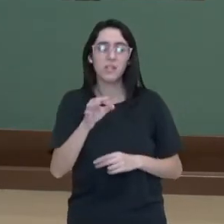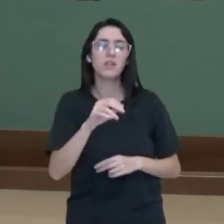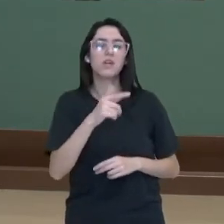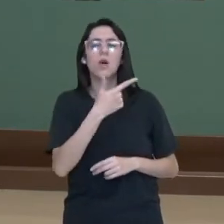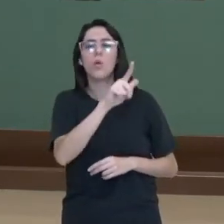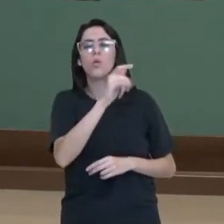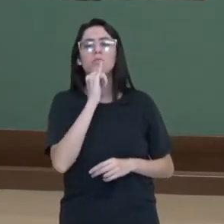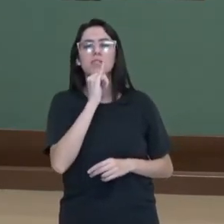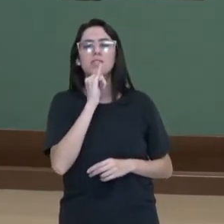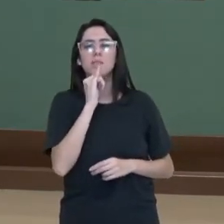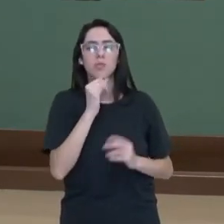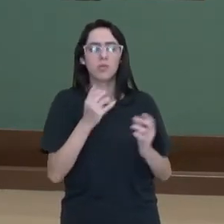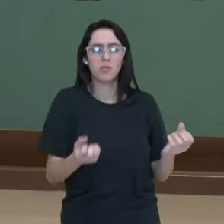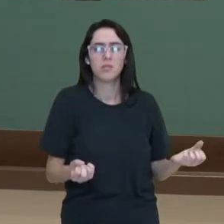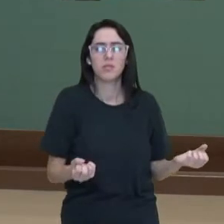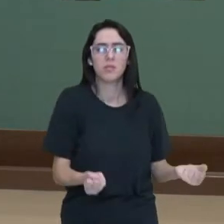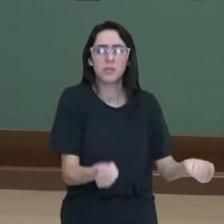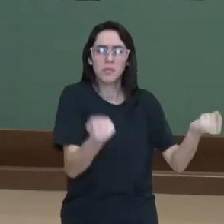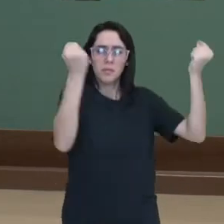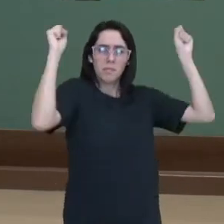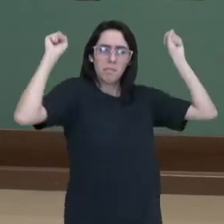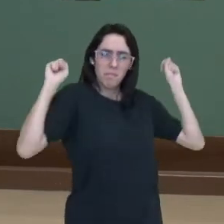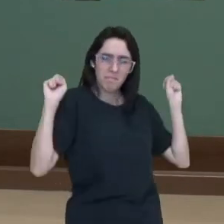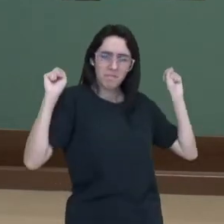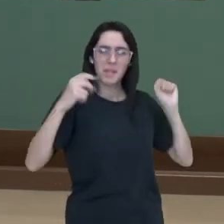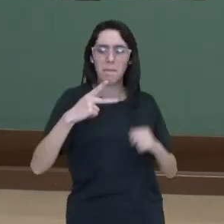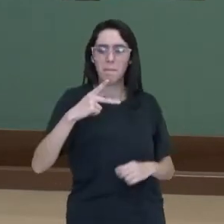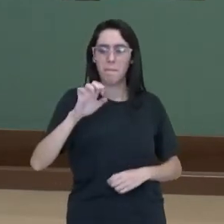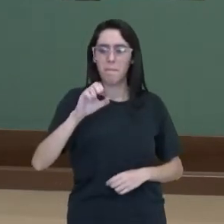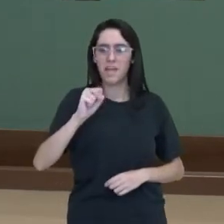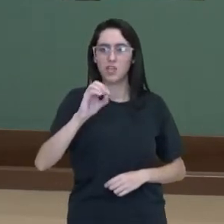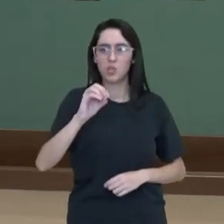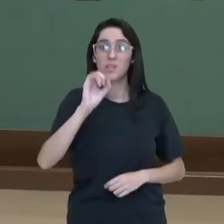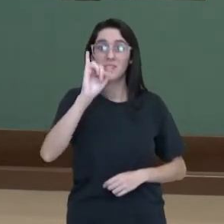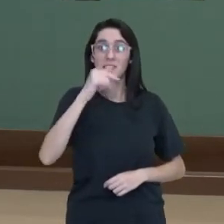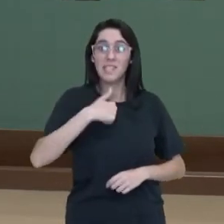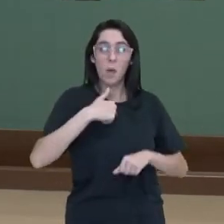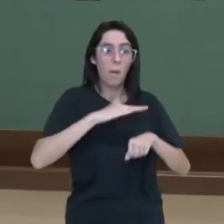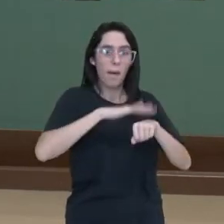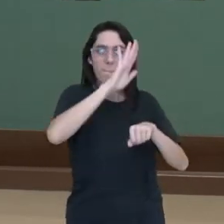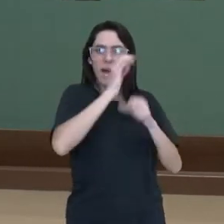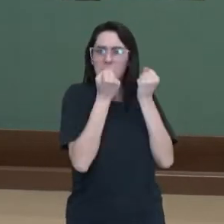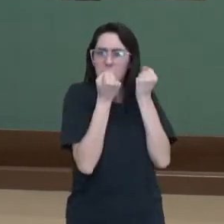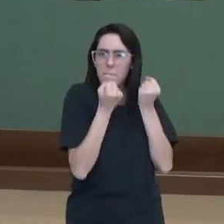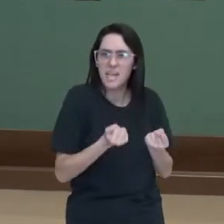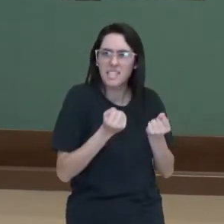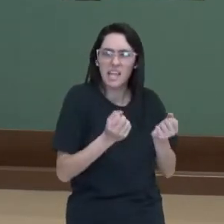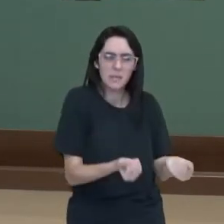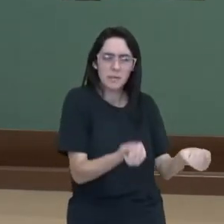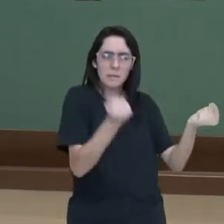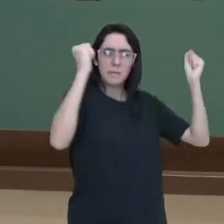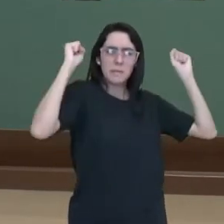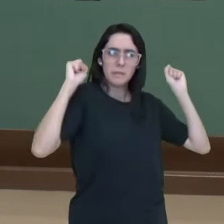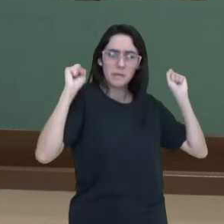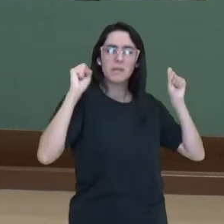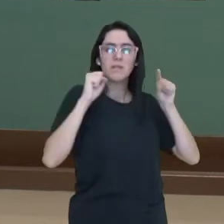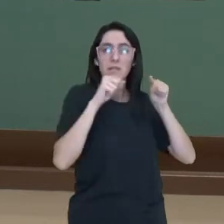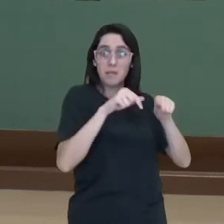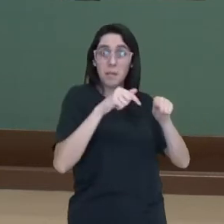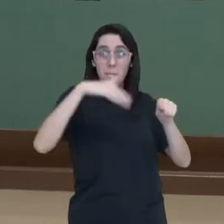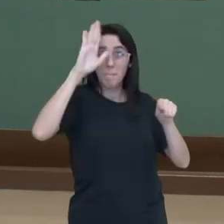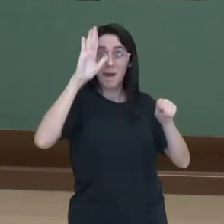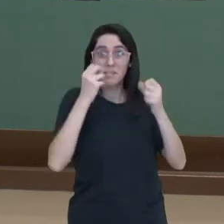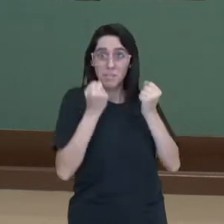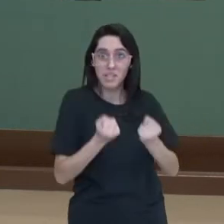peso, né, o atleta que conseguir a marca de maior peso erguido é o que vai vencer a